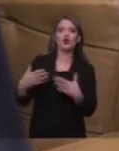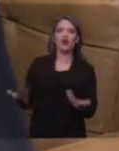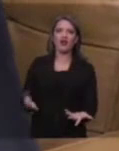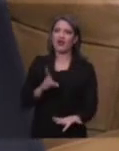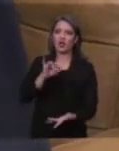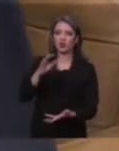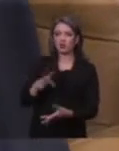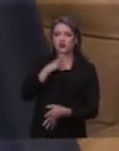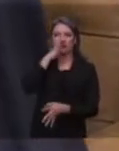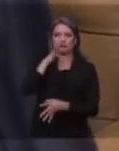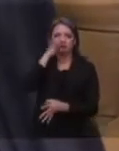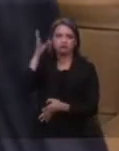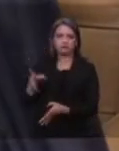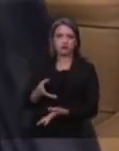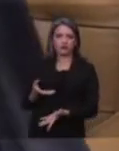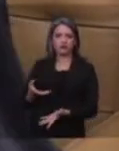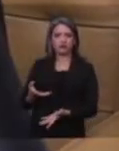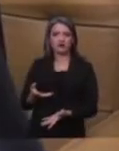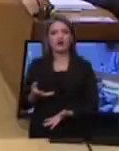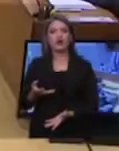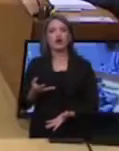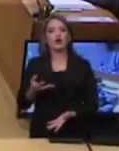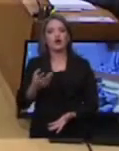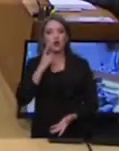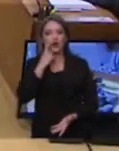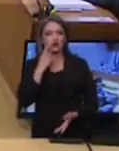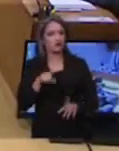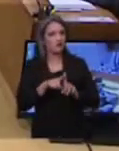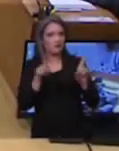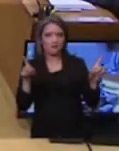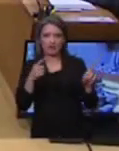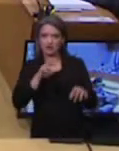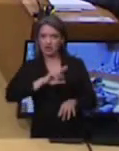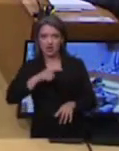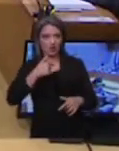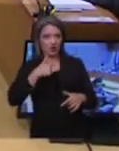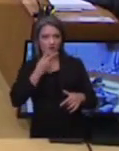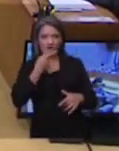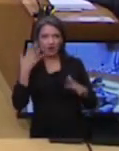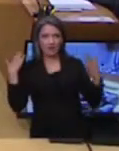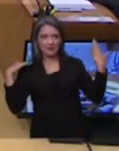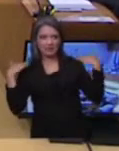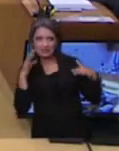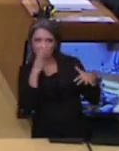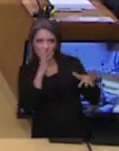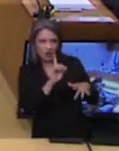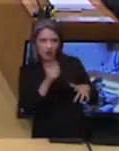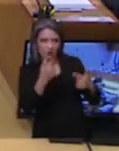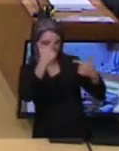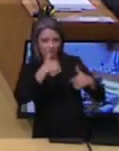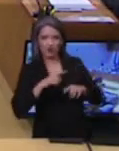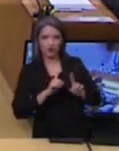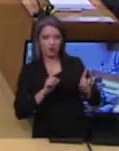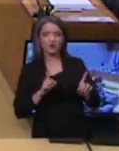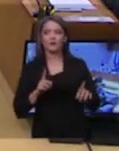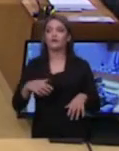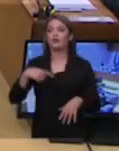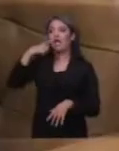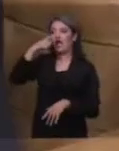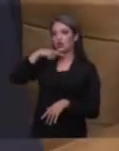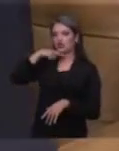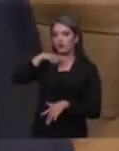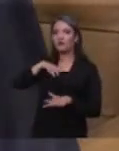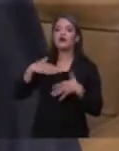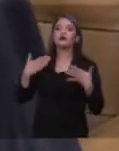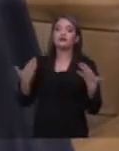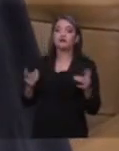invasão. Só para justificar mesmo, mas essa expressão não foi minha. Não fui eu que disse isso. Então, está longe de se